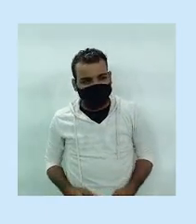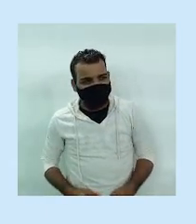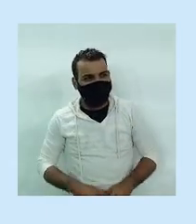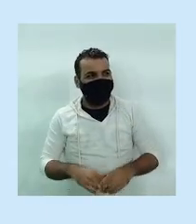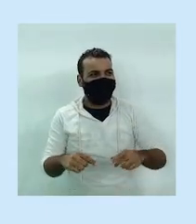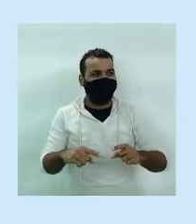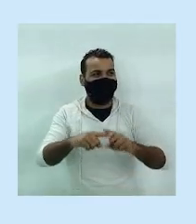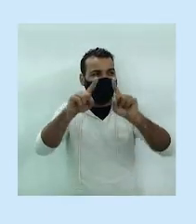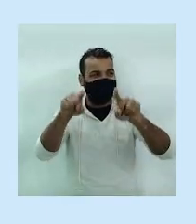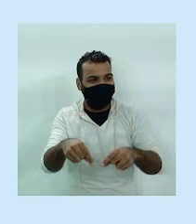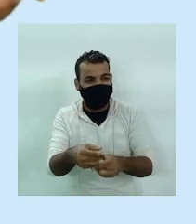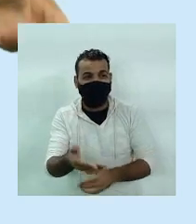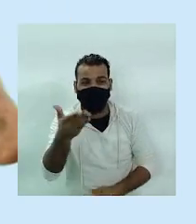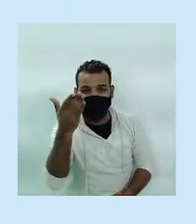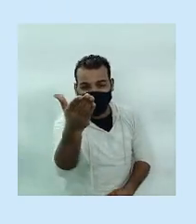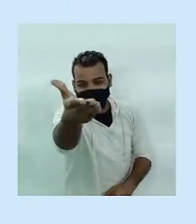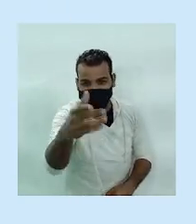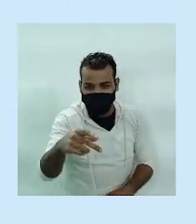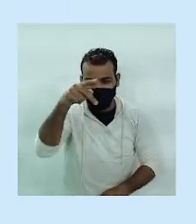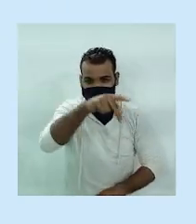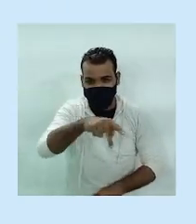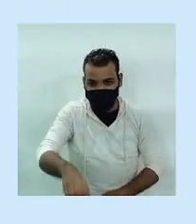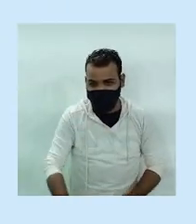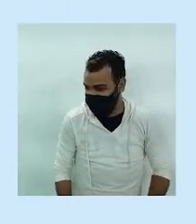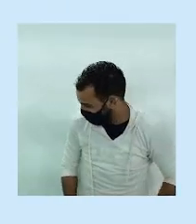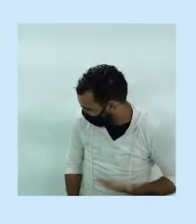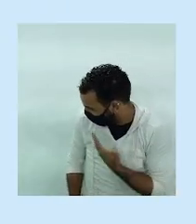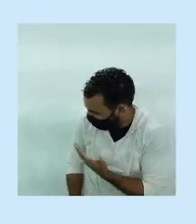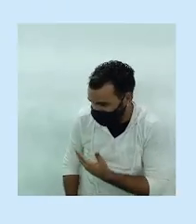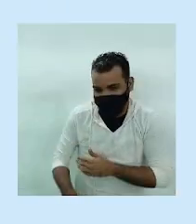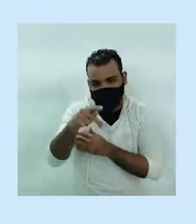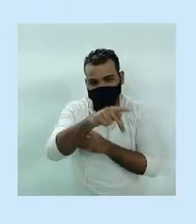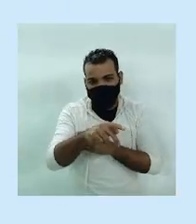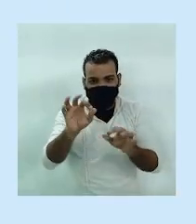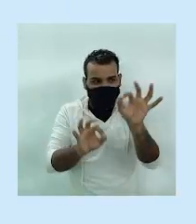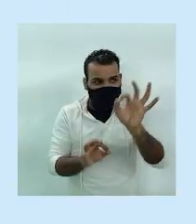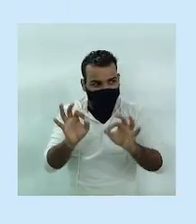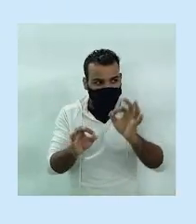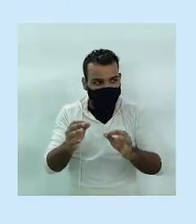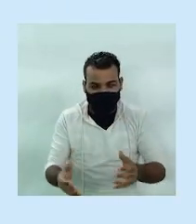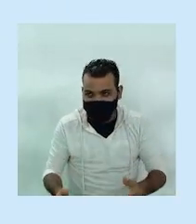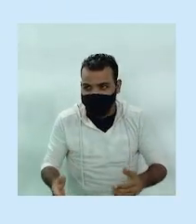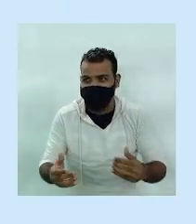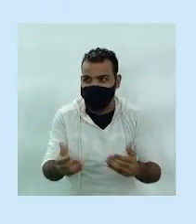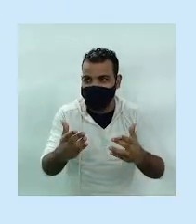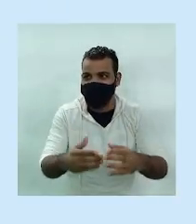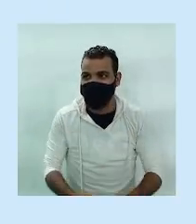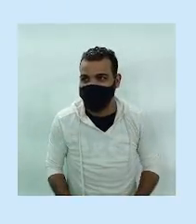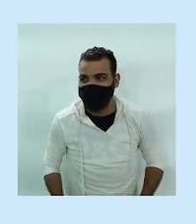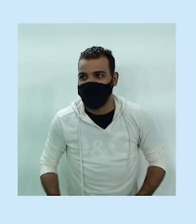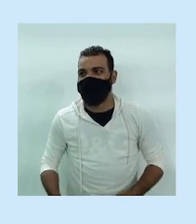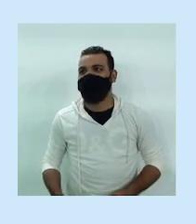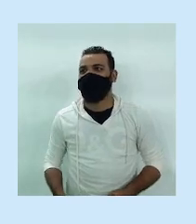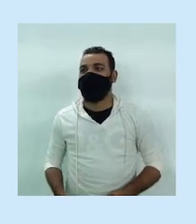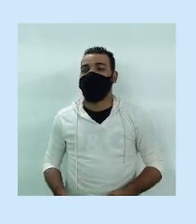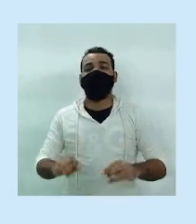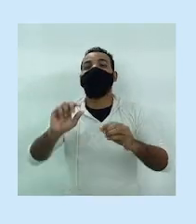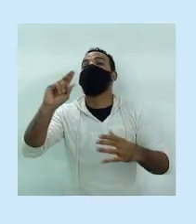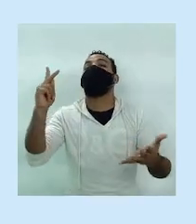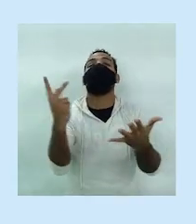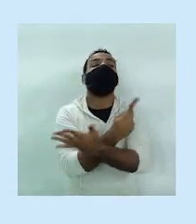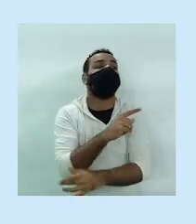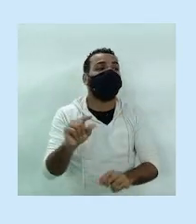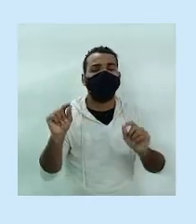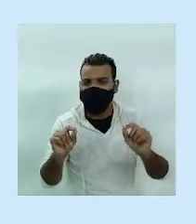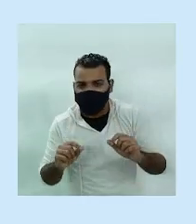para vocês do professor Cláudio Nascimento, com o professor Cláudio Nascimento. O que foi que ocorreu?